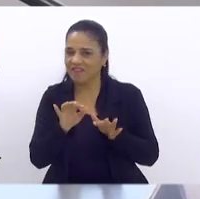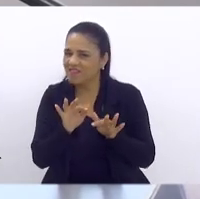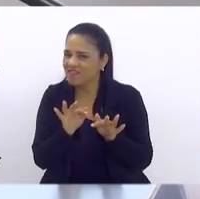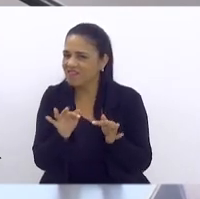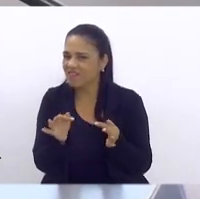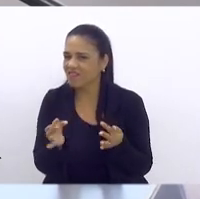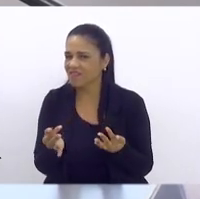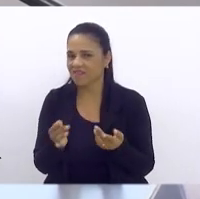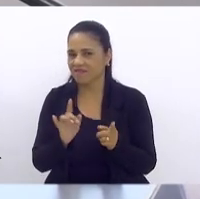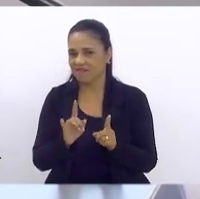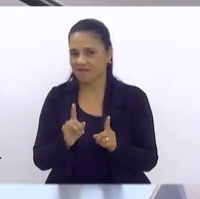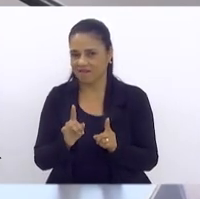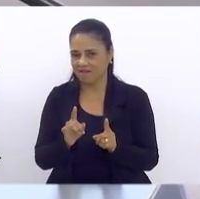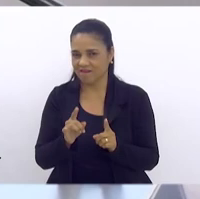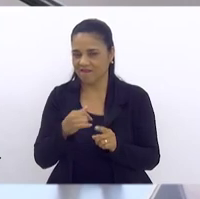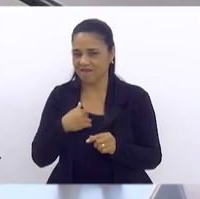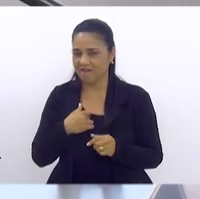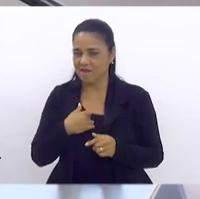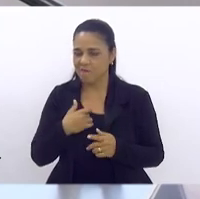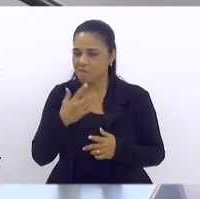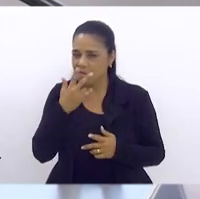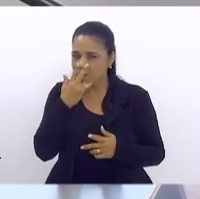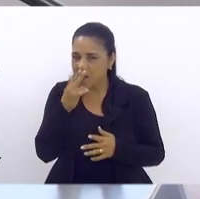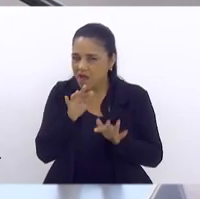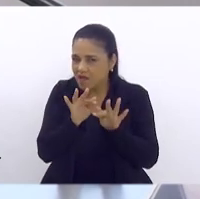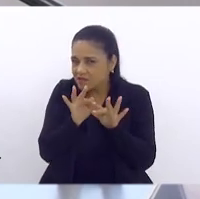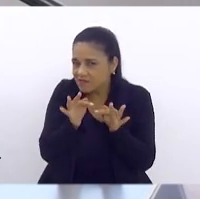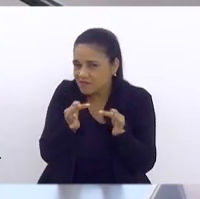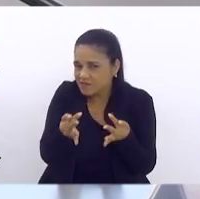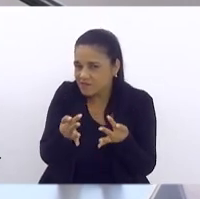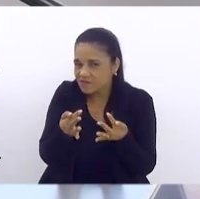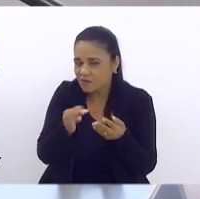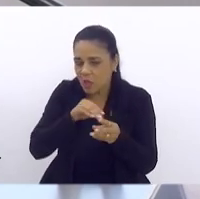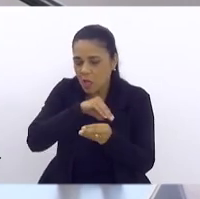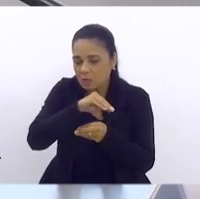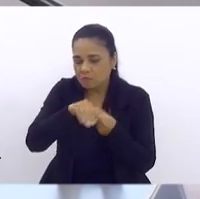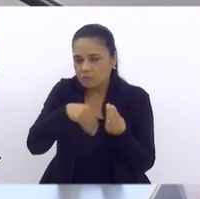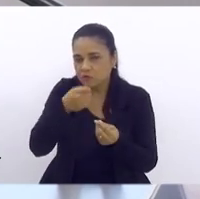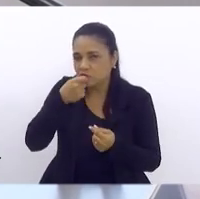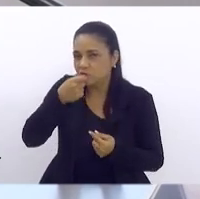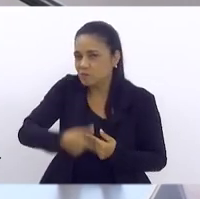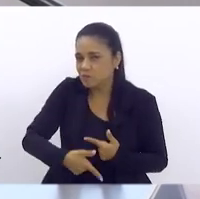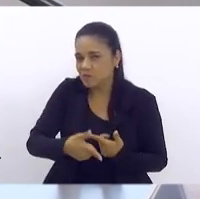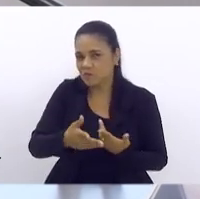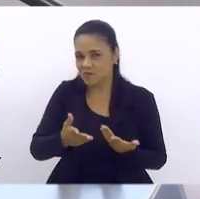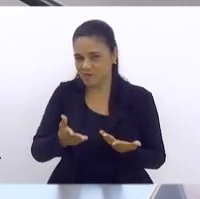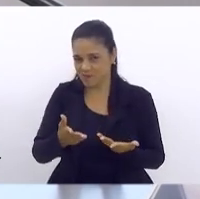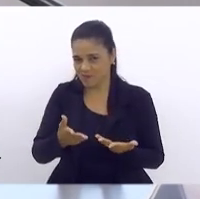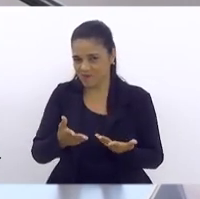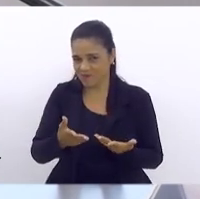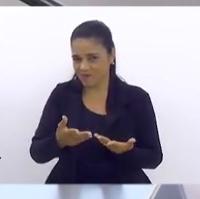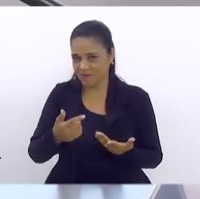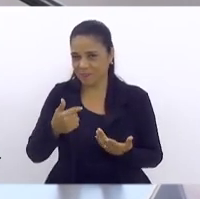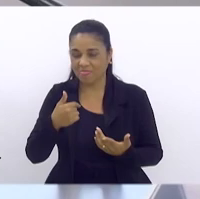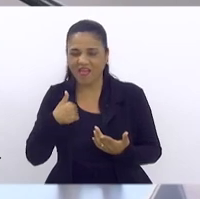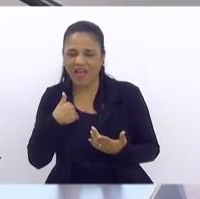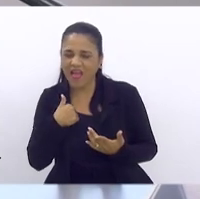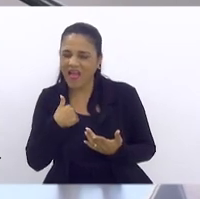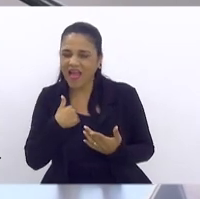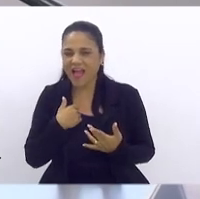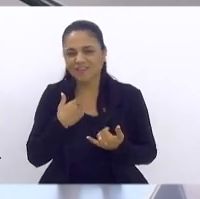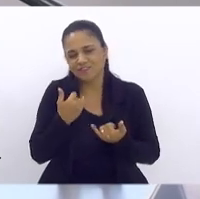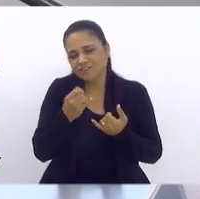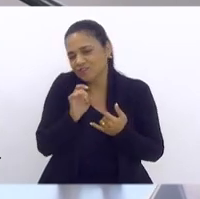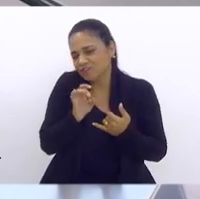essa sutileza quando ele se mistura com o humor, para dizer que o outro lado, como a senhora bem disse, eu estava apenas brincando